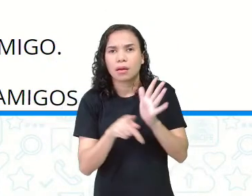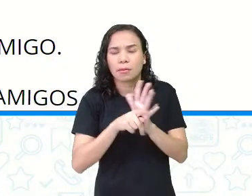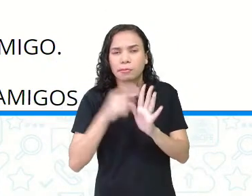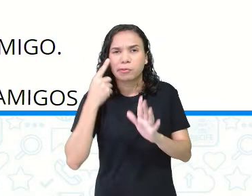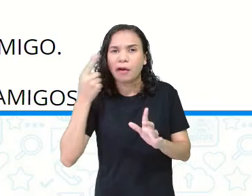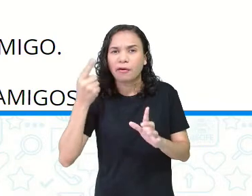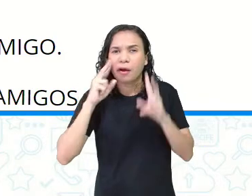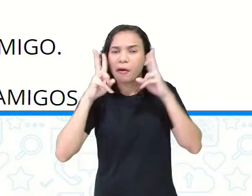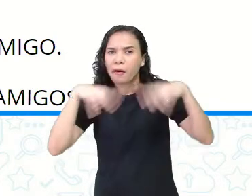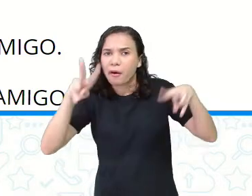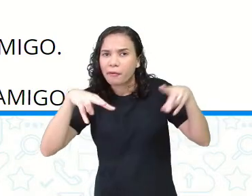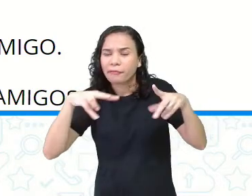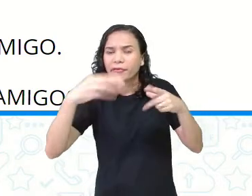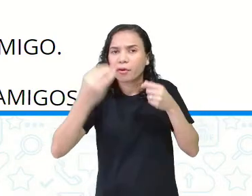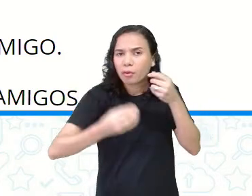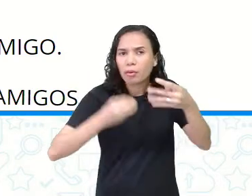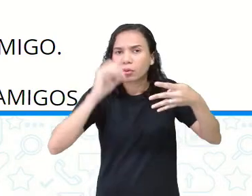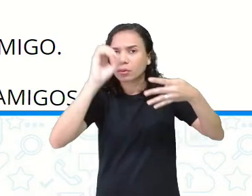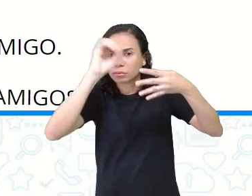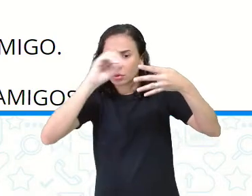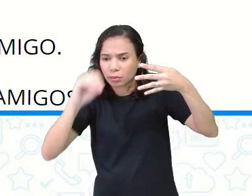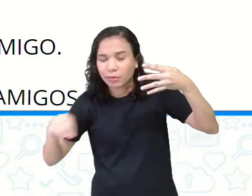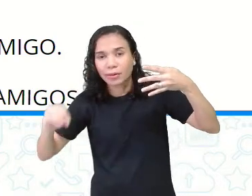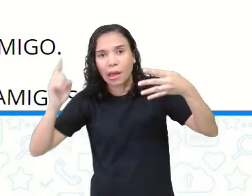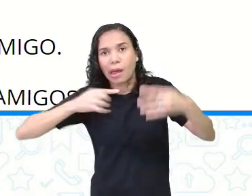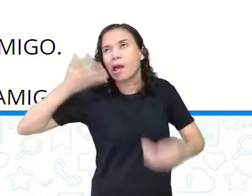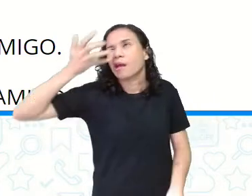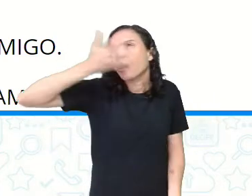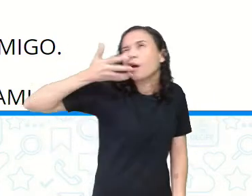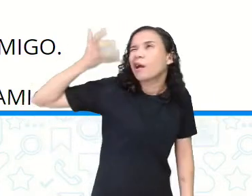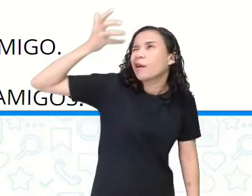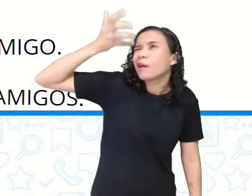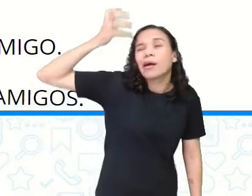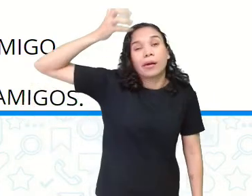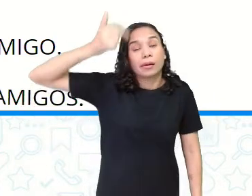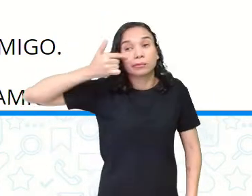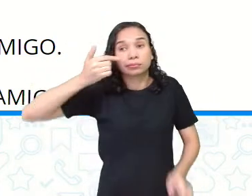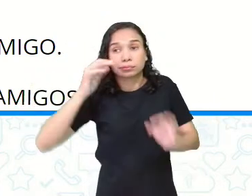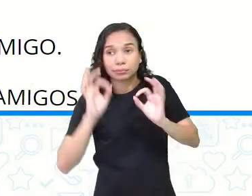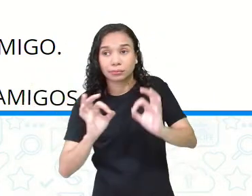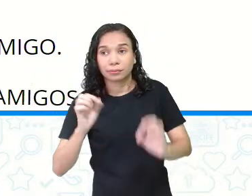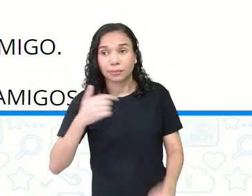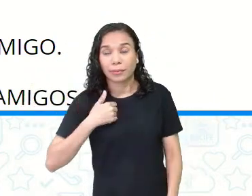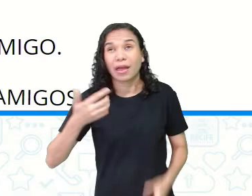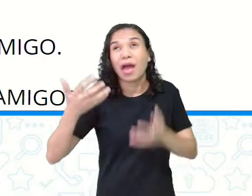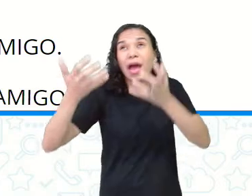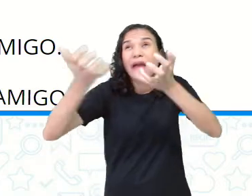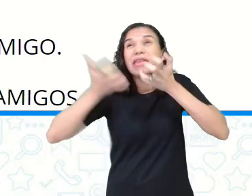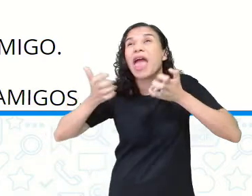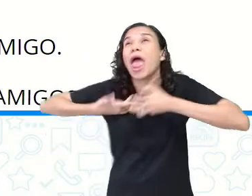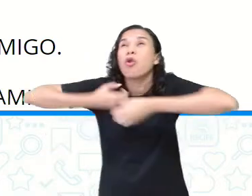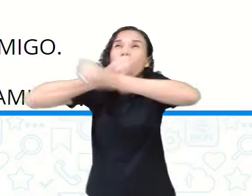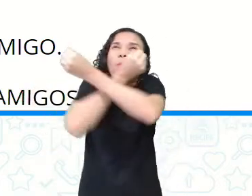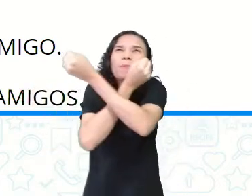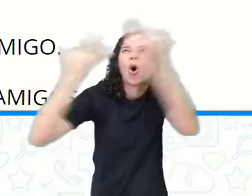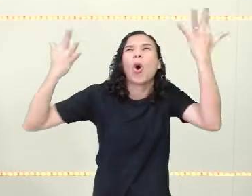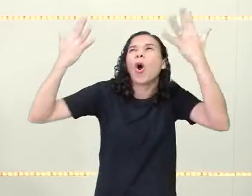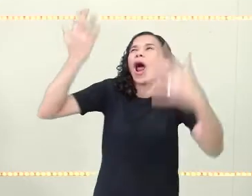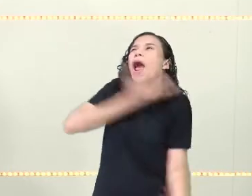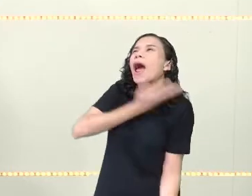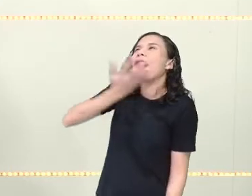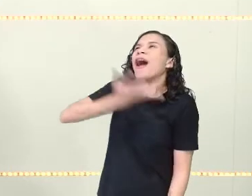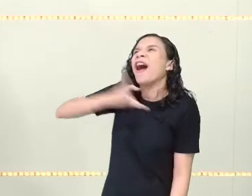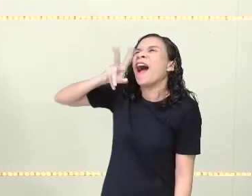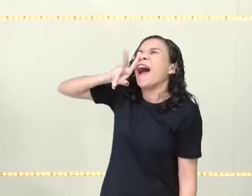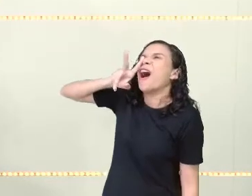musicais para mostrar que aquele balão ali é ela cantando, tá? Eu tenho assim, eu quero ter 1 milhão